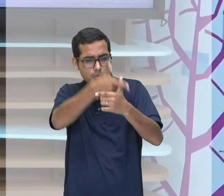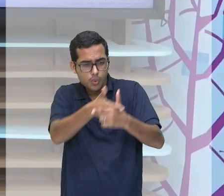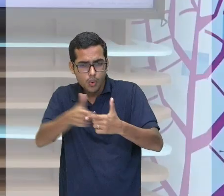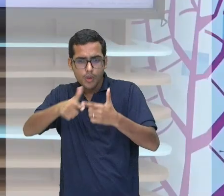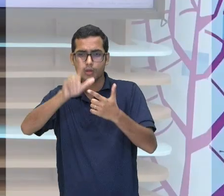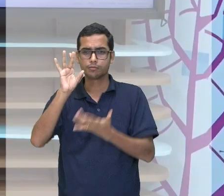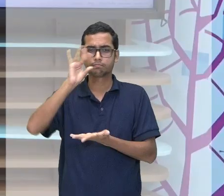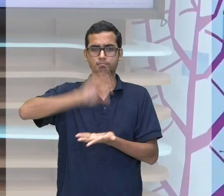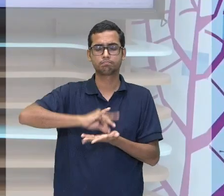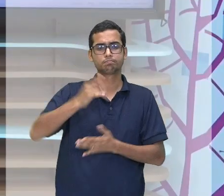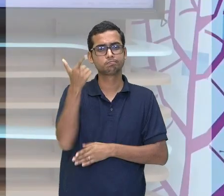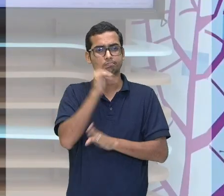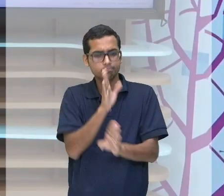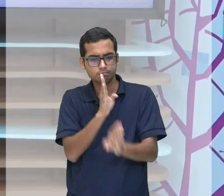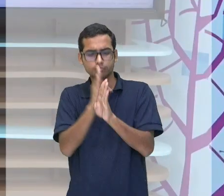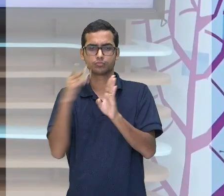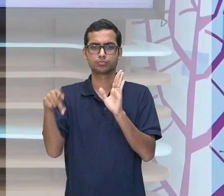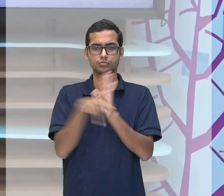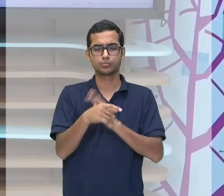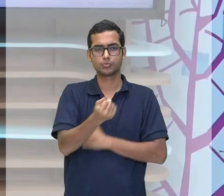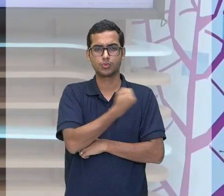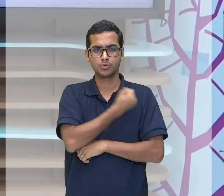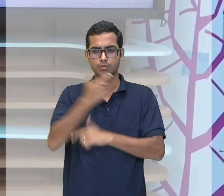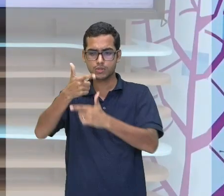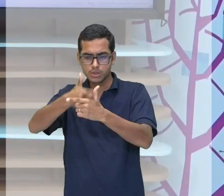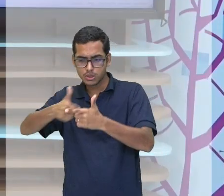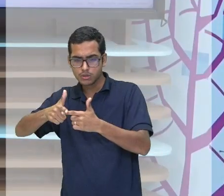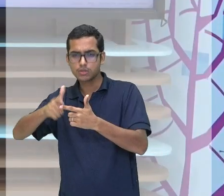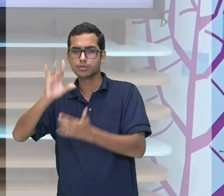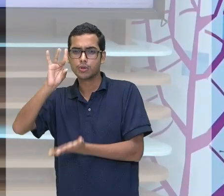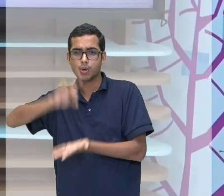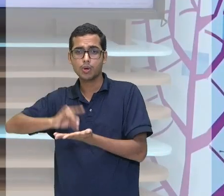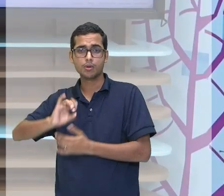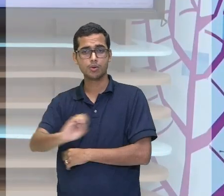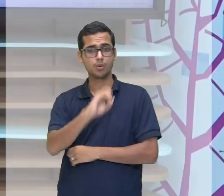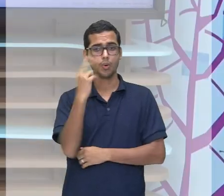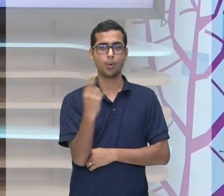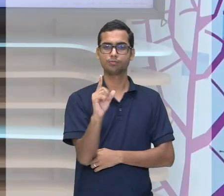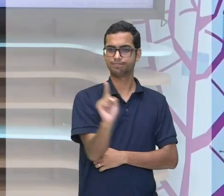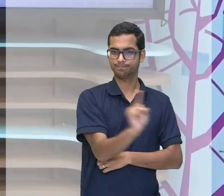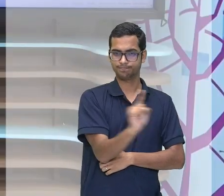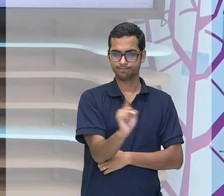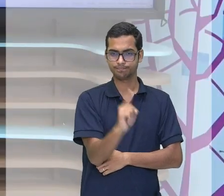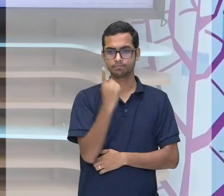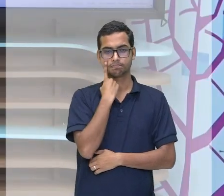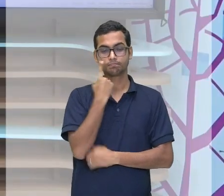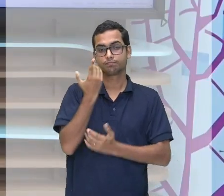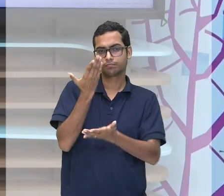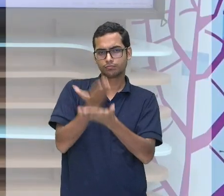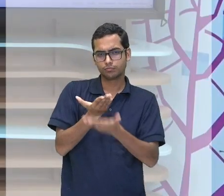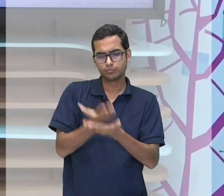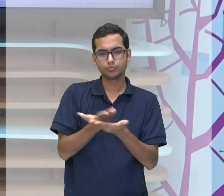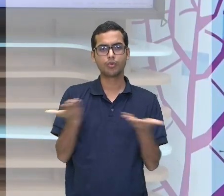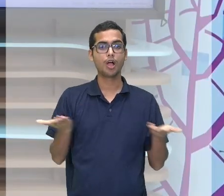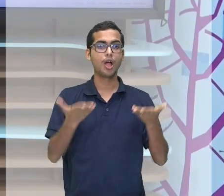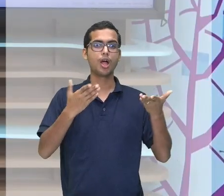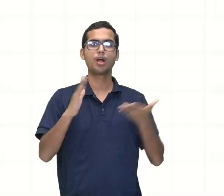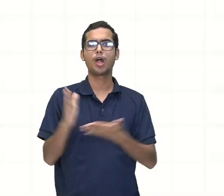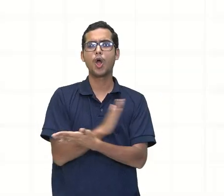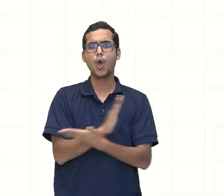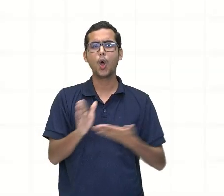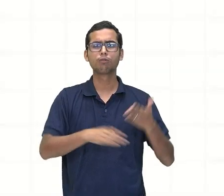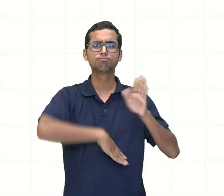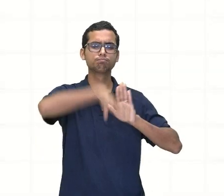né, para a gente saber se o número é divisor ou não do outro. Beleza? Mas vamos agora estudar alguns critérios de divisibilidade. Vamos